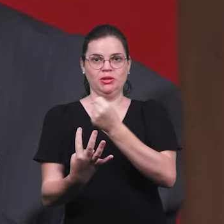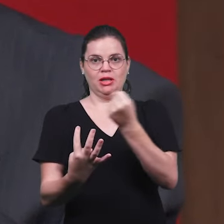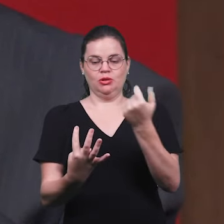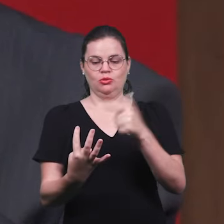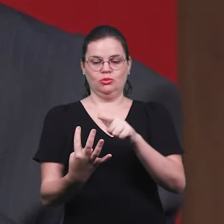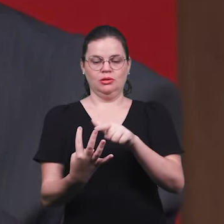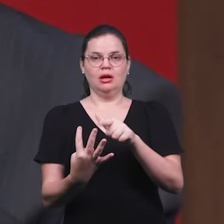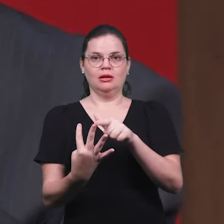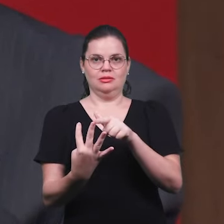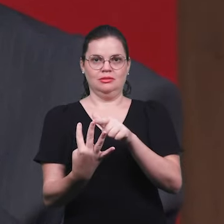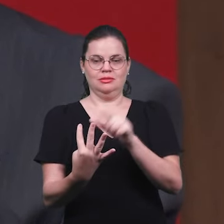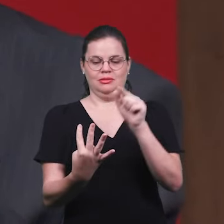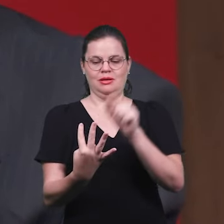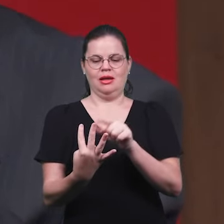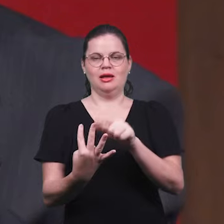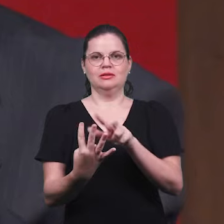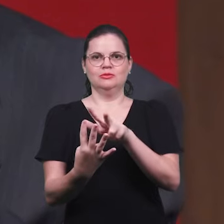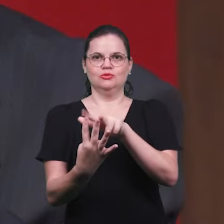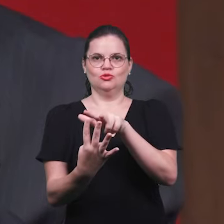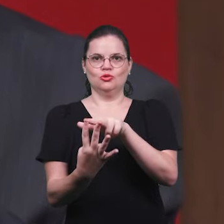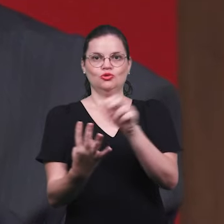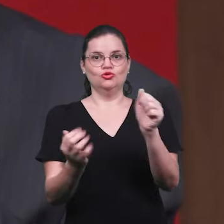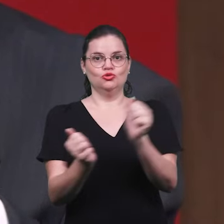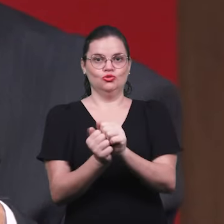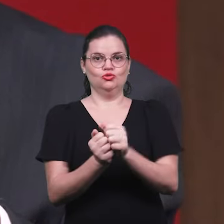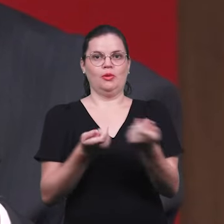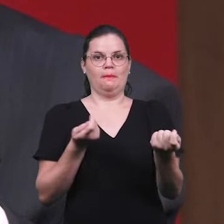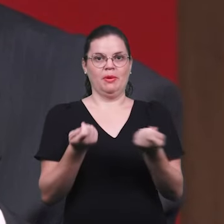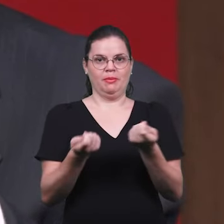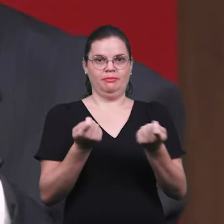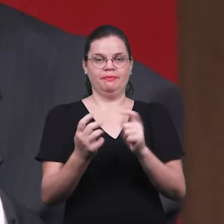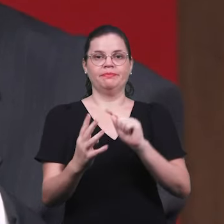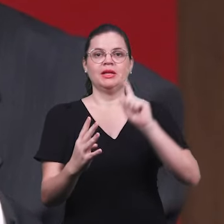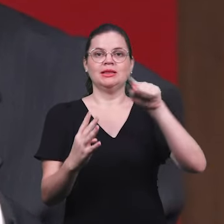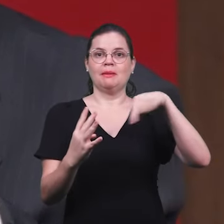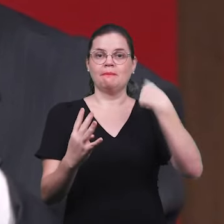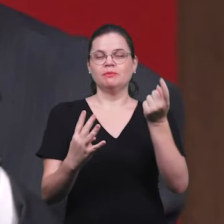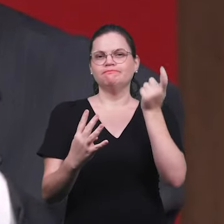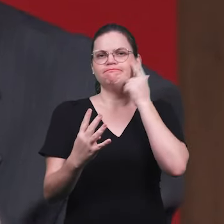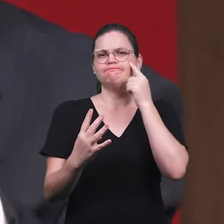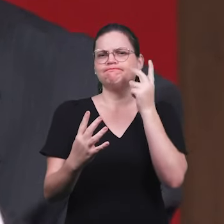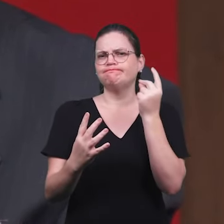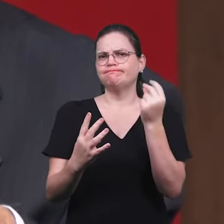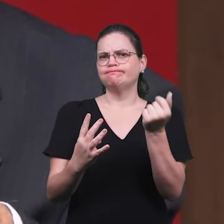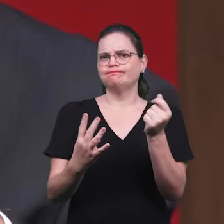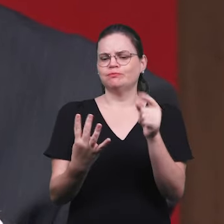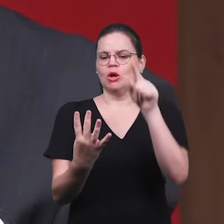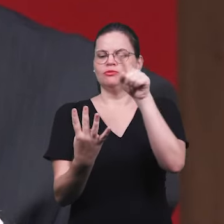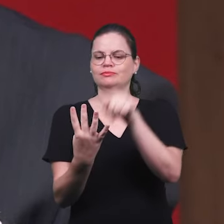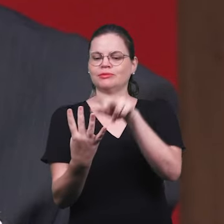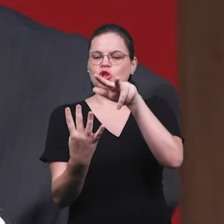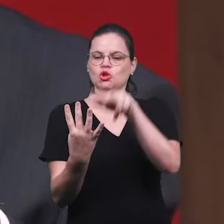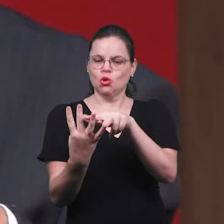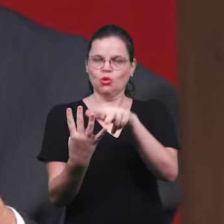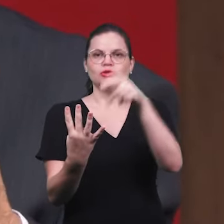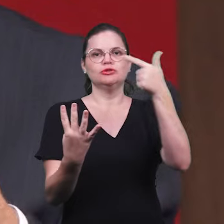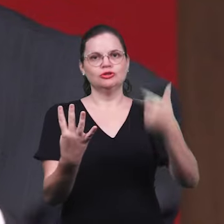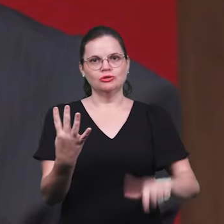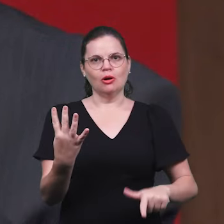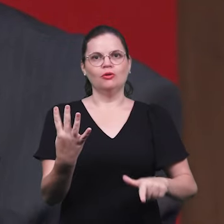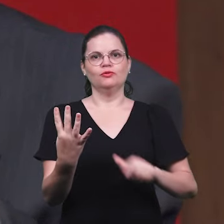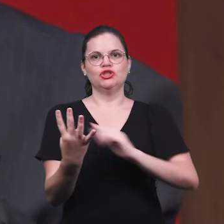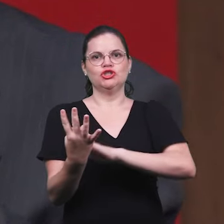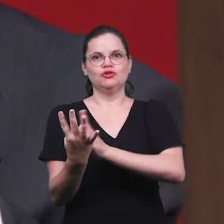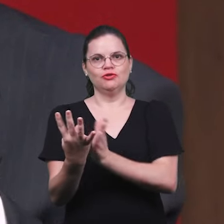o outro imperador. Mais tarde ele resolveu tornar a dividir. Então dividiu